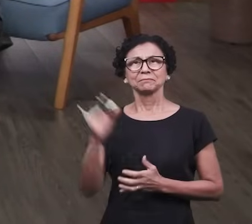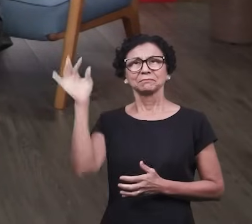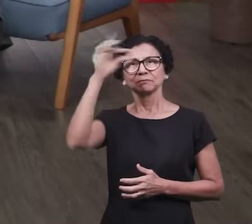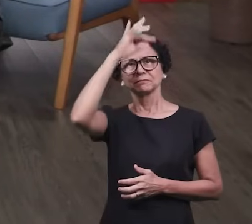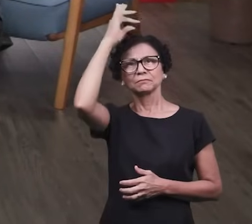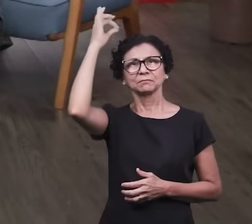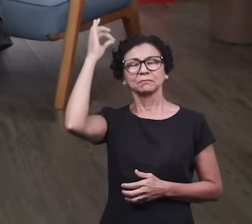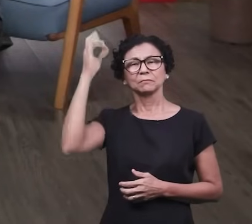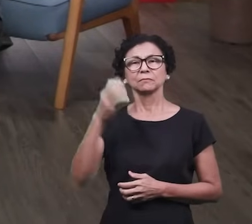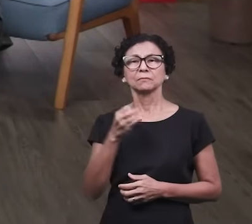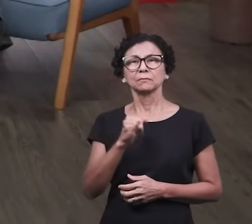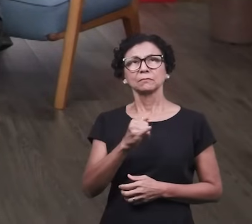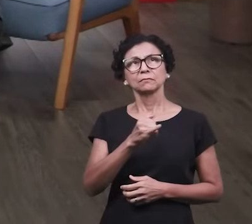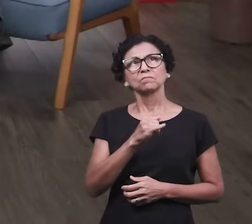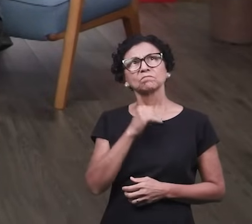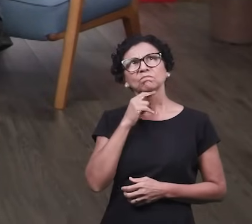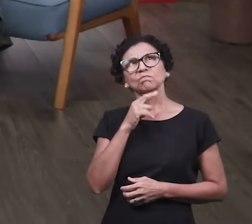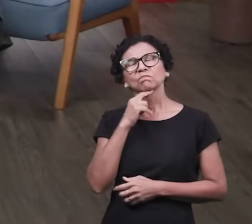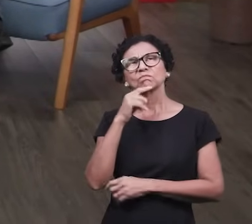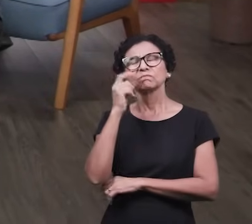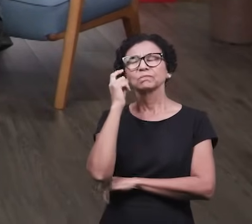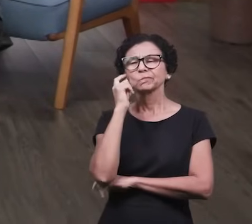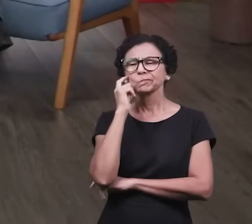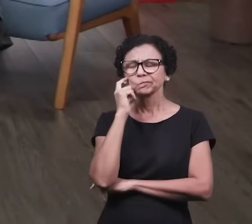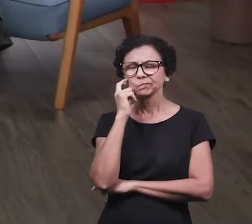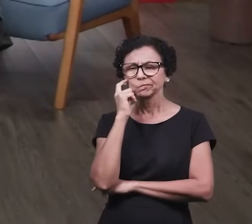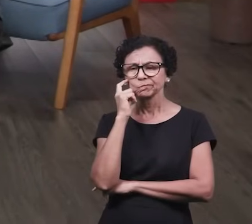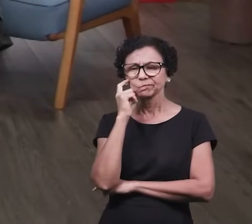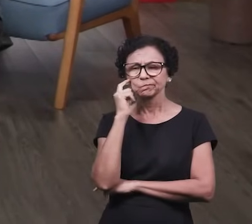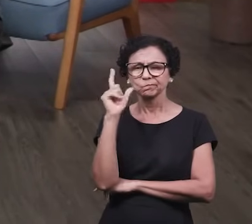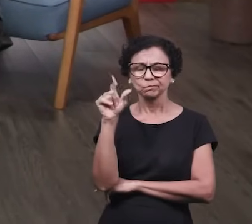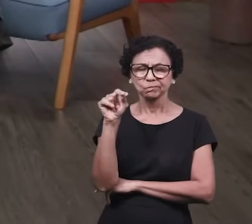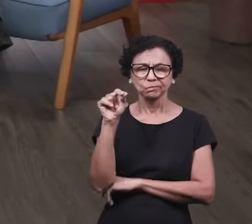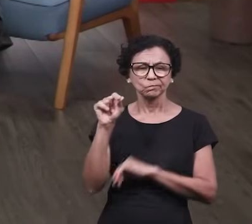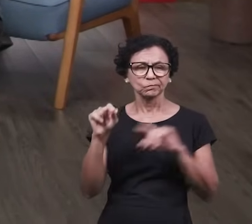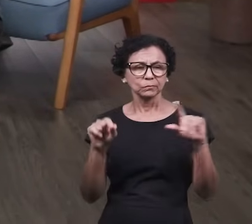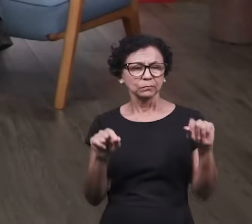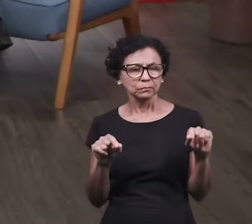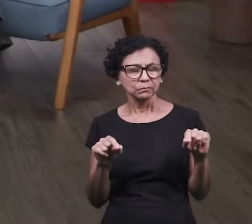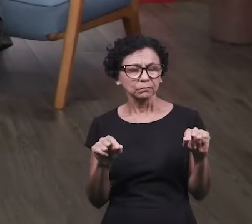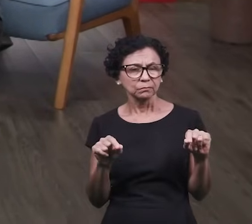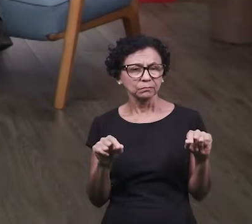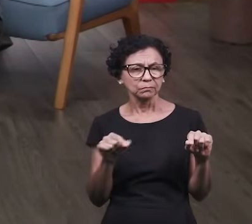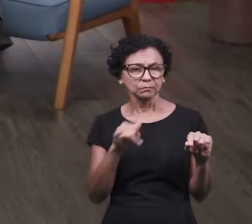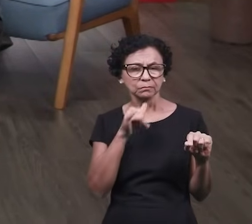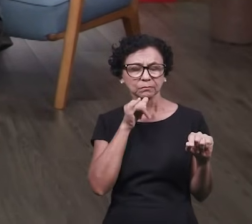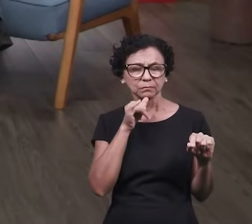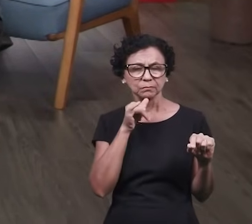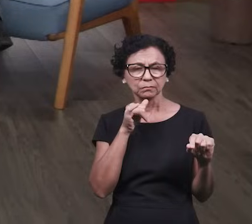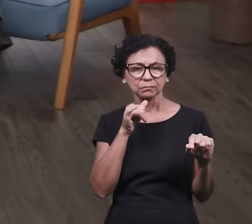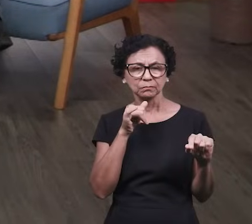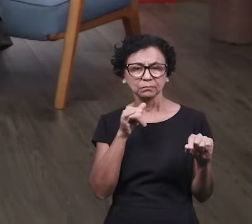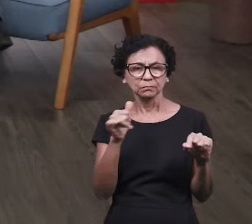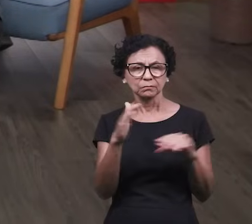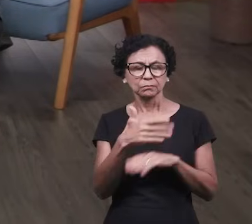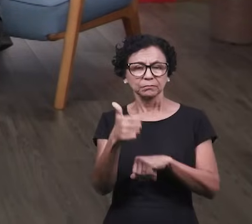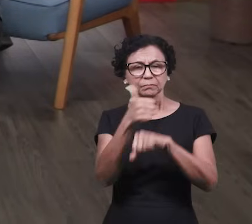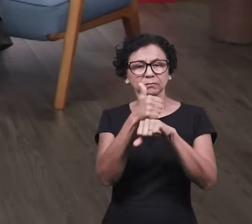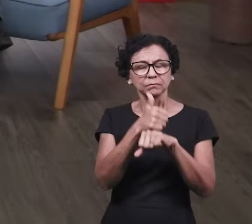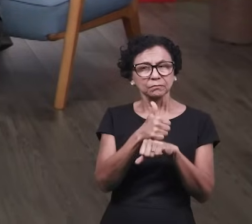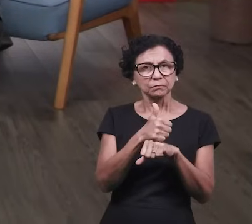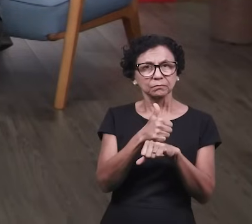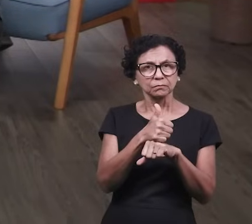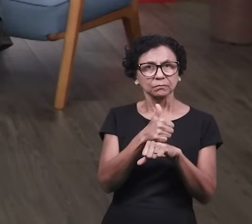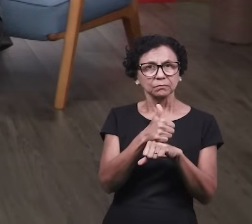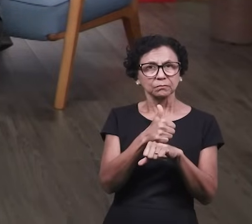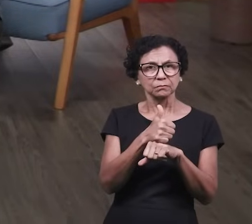quando alguém tem uma dúvida, eu devo fazer isto ou aquilo? Digamos na vida profissional. Como é que você vai saber?